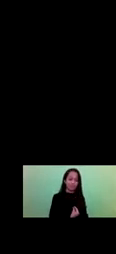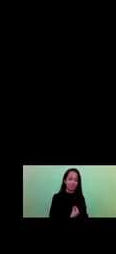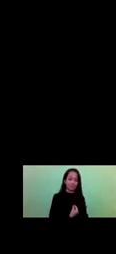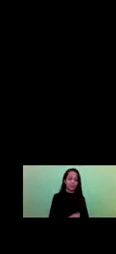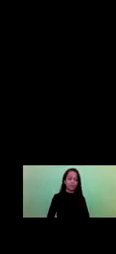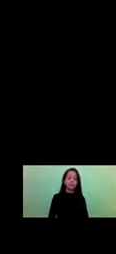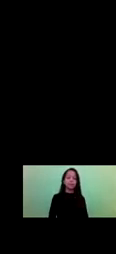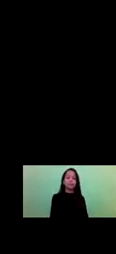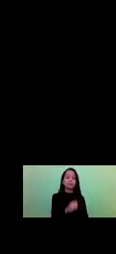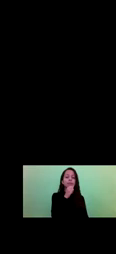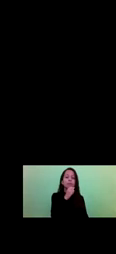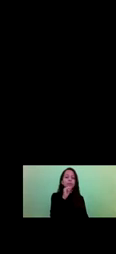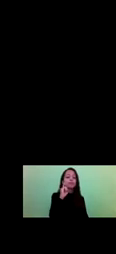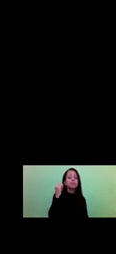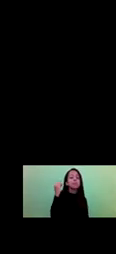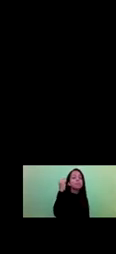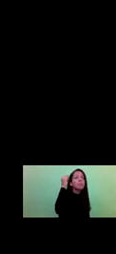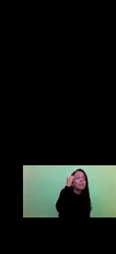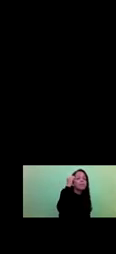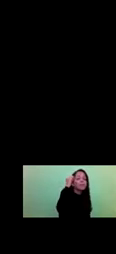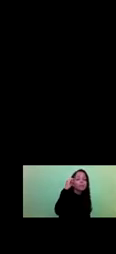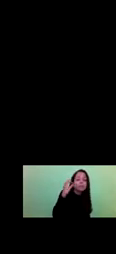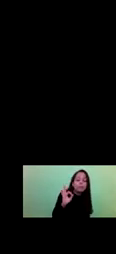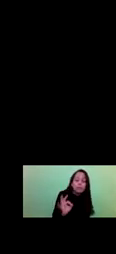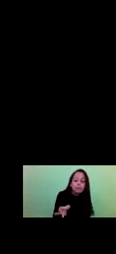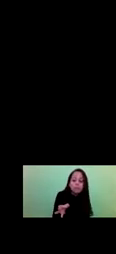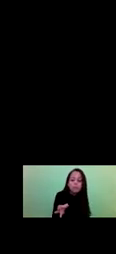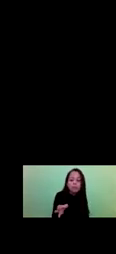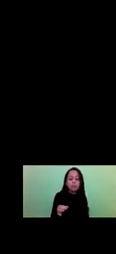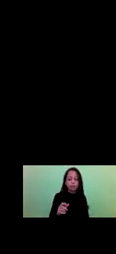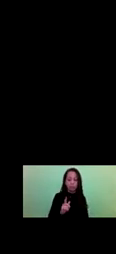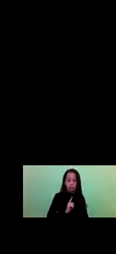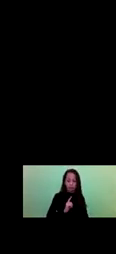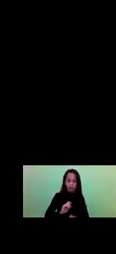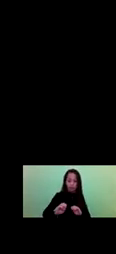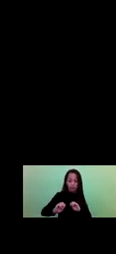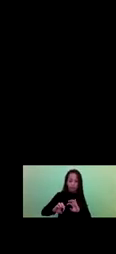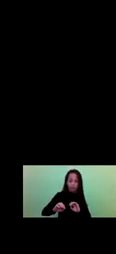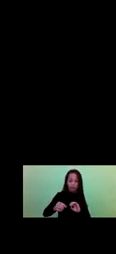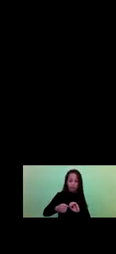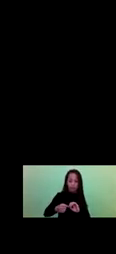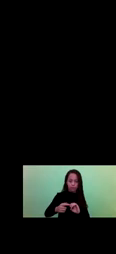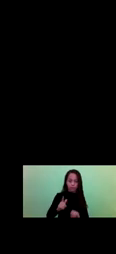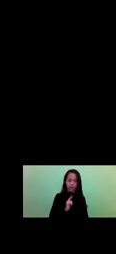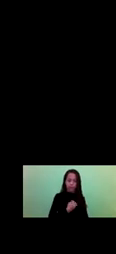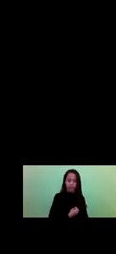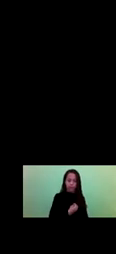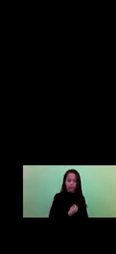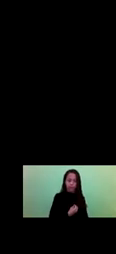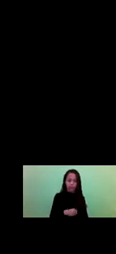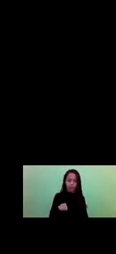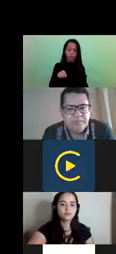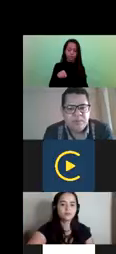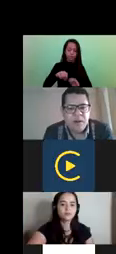quando nós pensamos, seja a educação básica, seja a educação